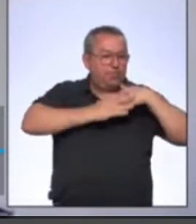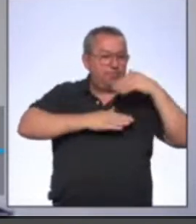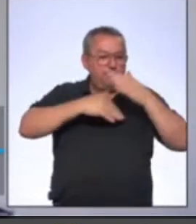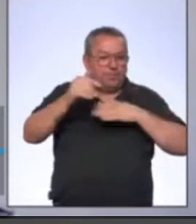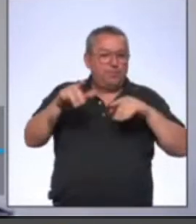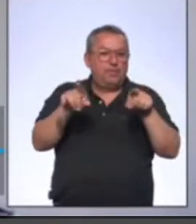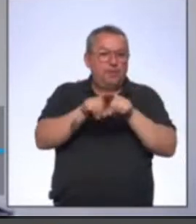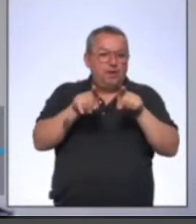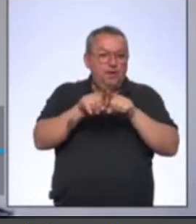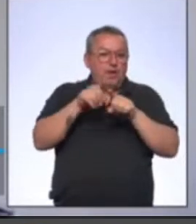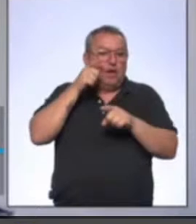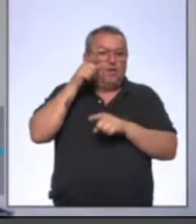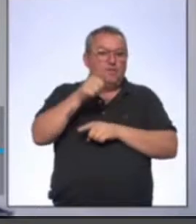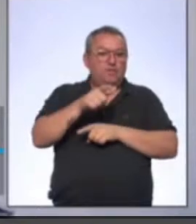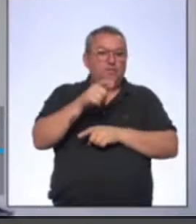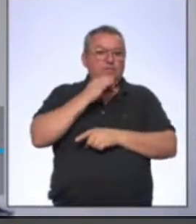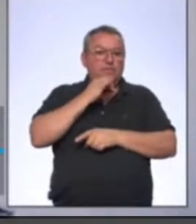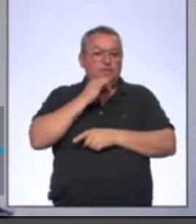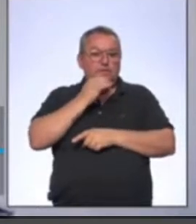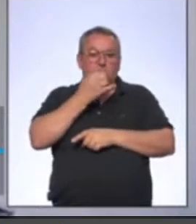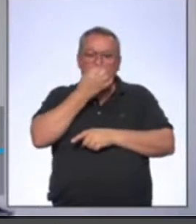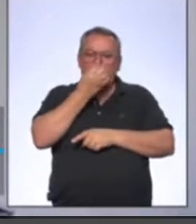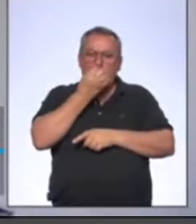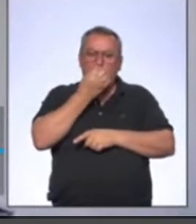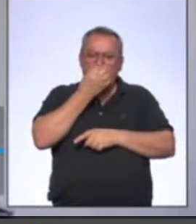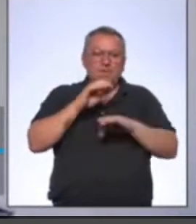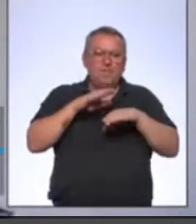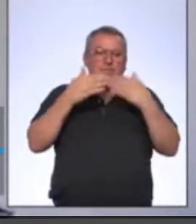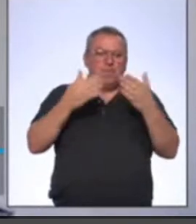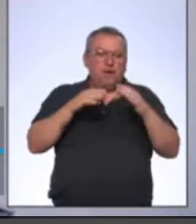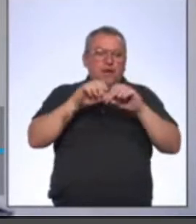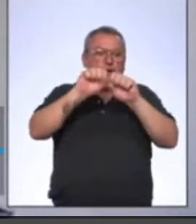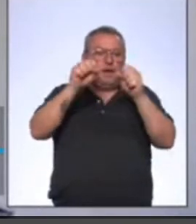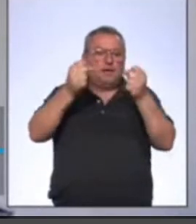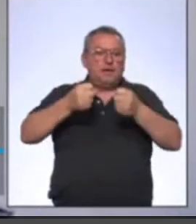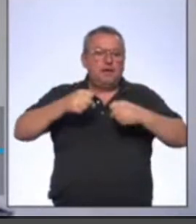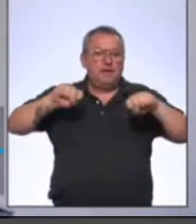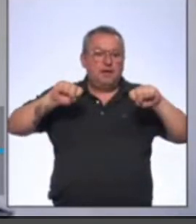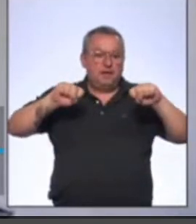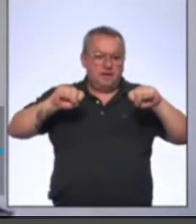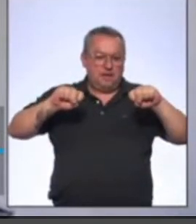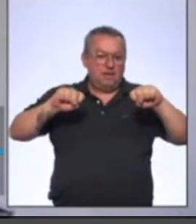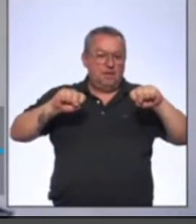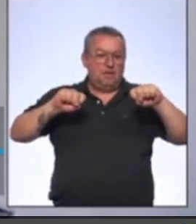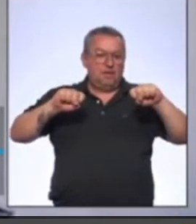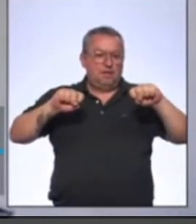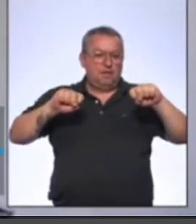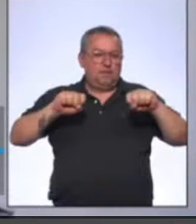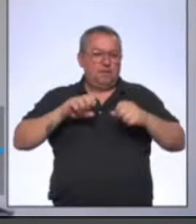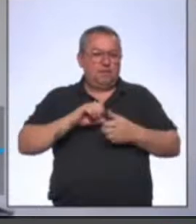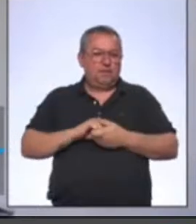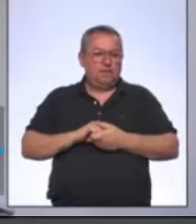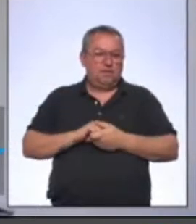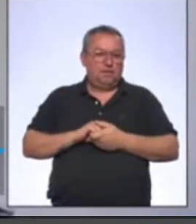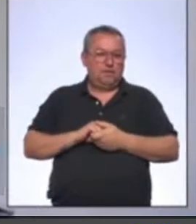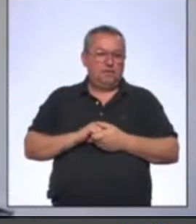de enxergar, por exemplo, para que serviu a sinestesia aí, tá bom? Vamos para a questão